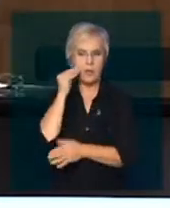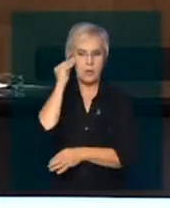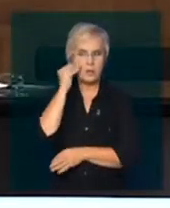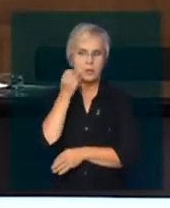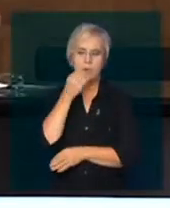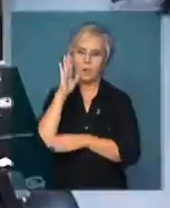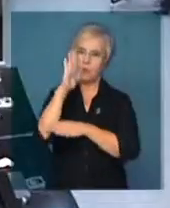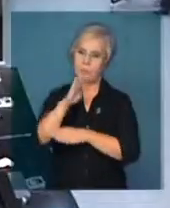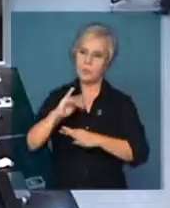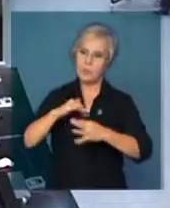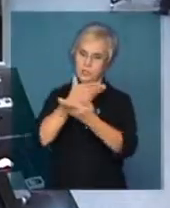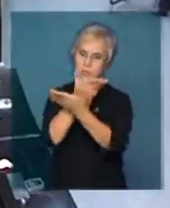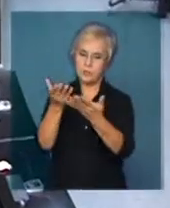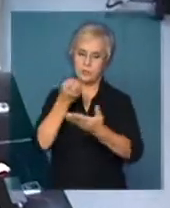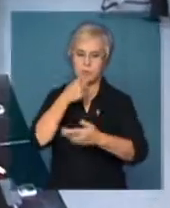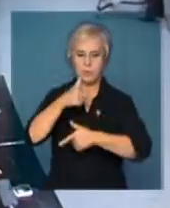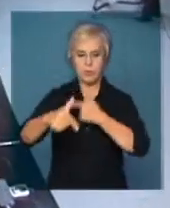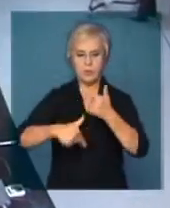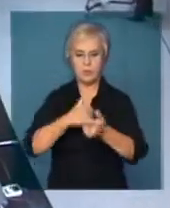trabalho.